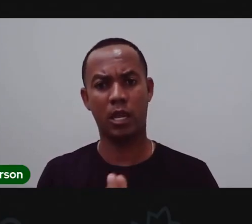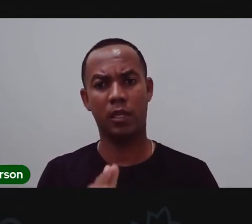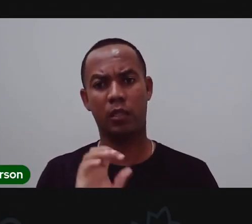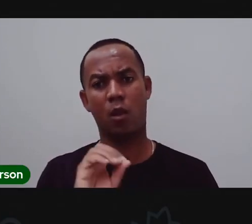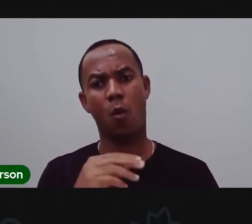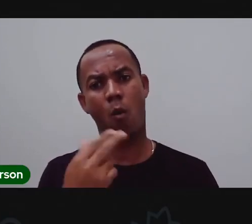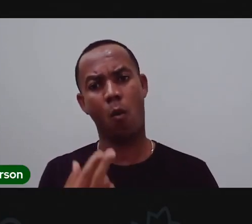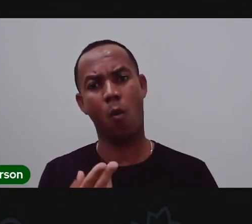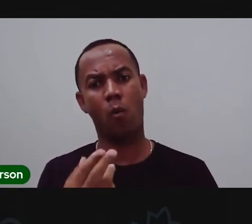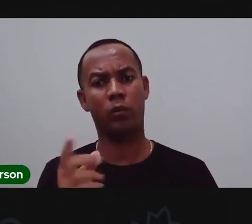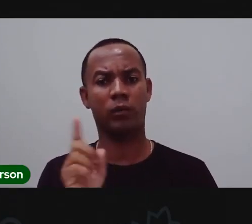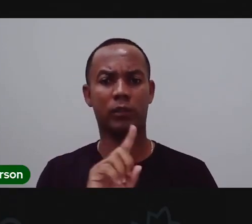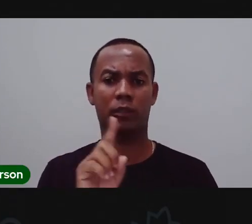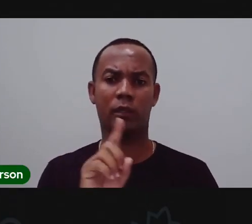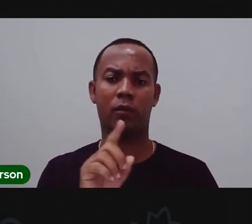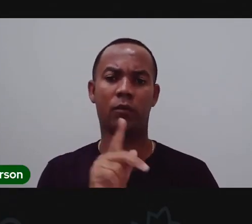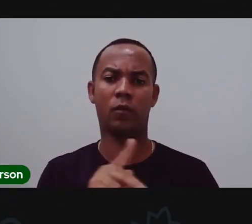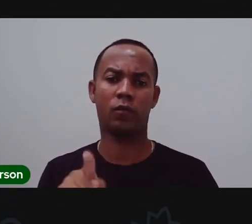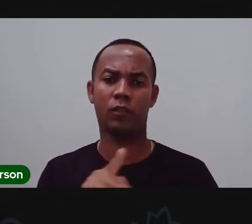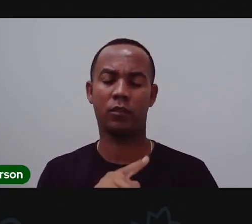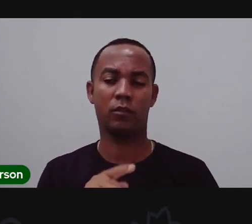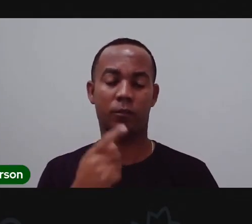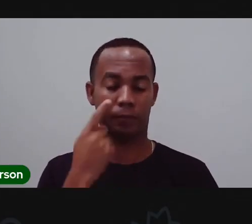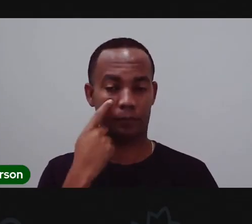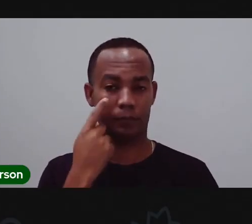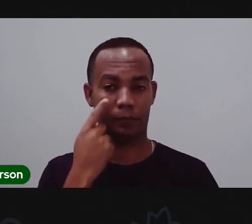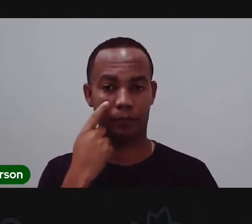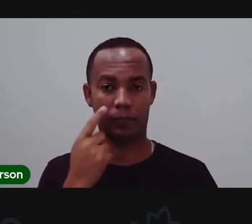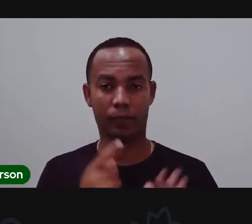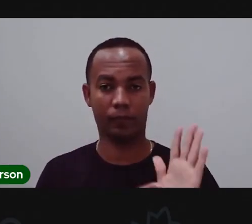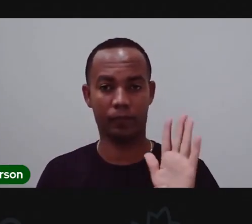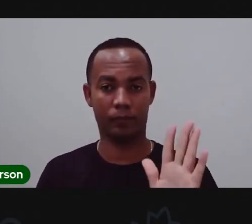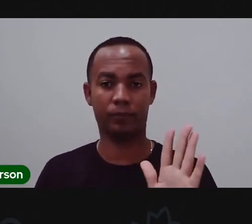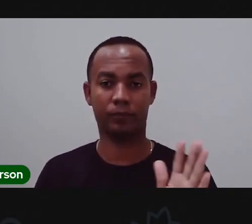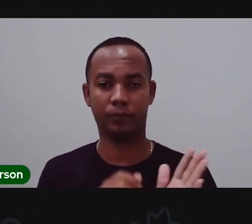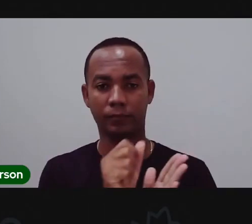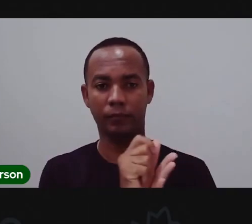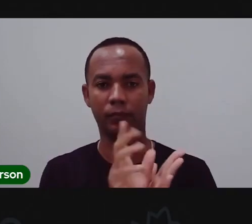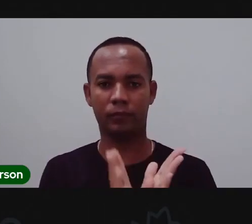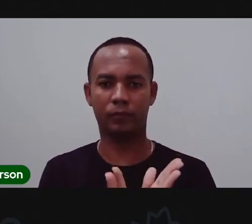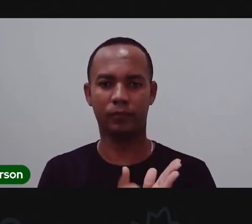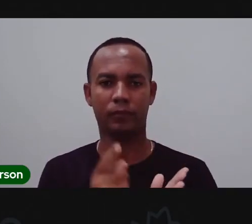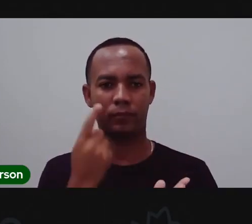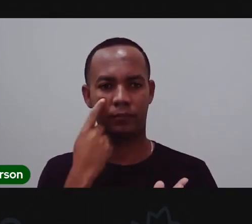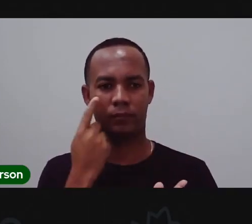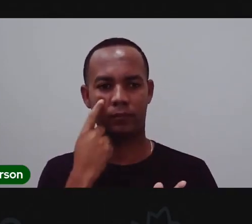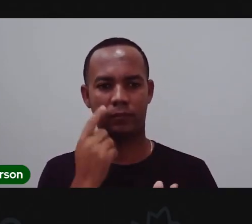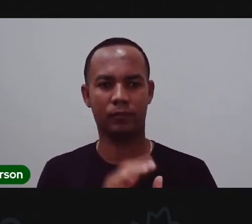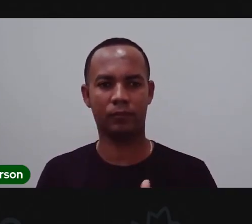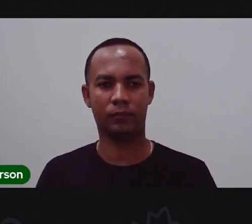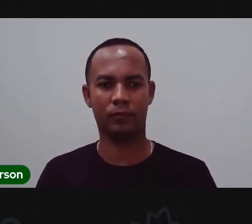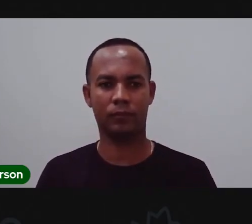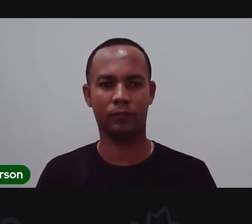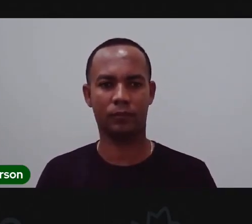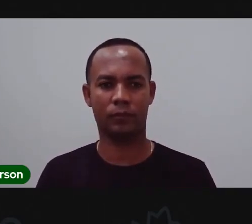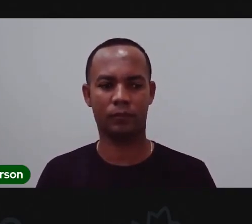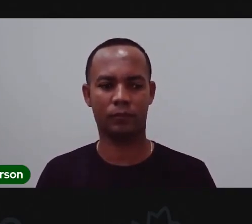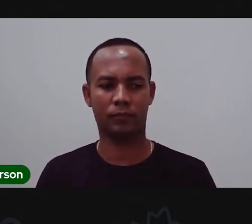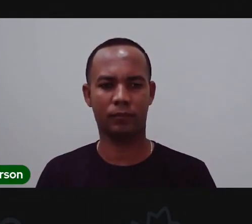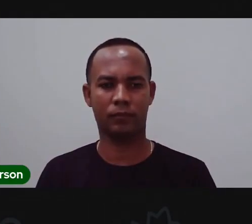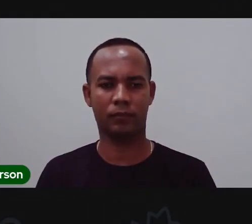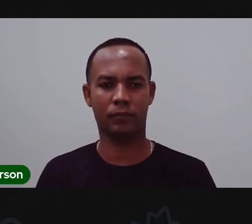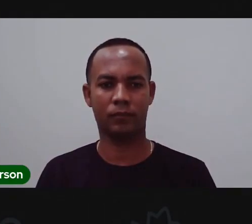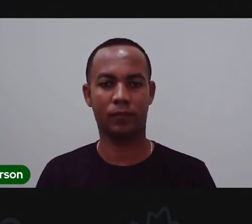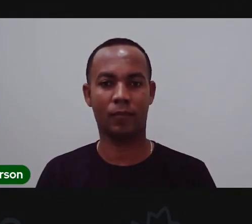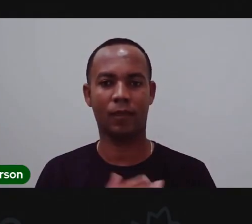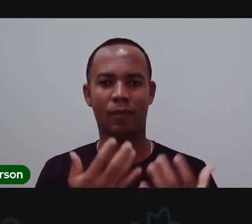de acordo com a opção do seu professor. Então, vamos lá ver que atividade foi essa, já que a gente teve que ouvir essa música aí mais uma vez, uma música muito bacana,